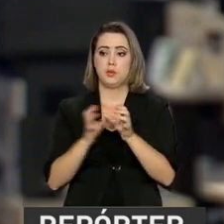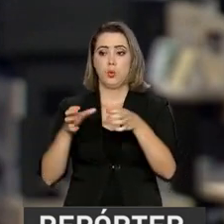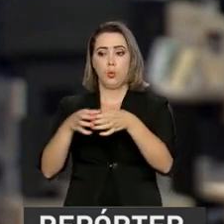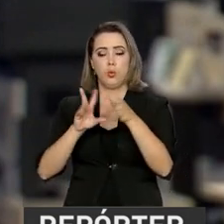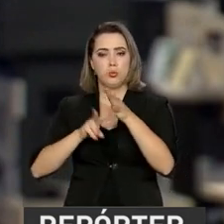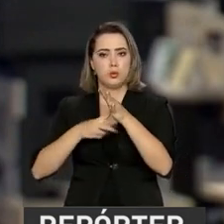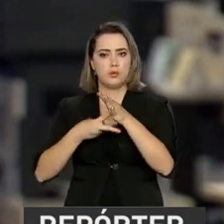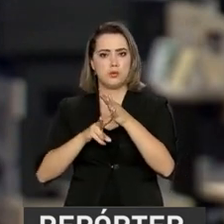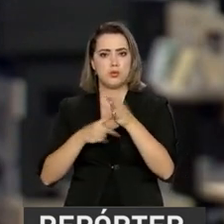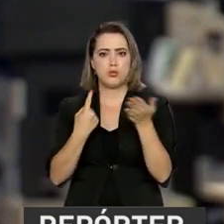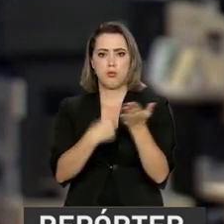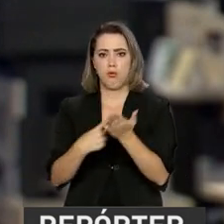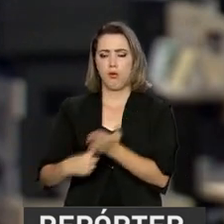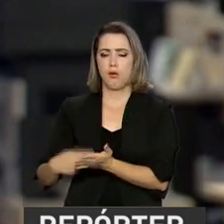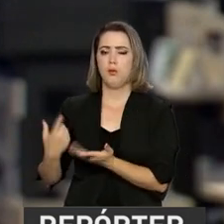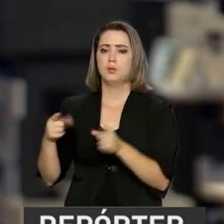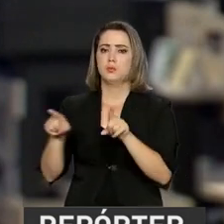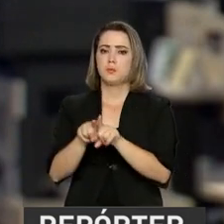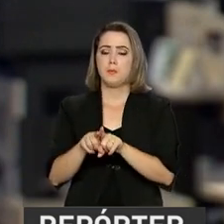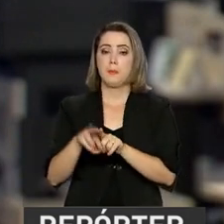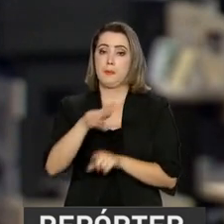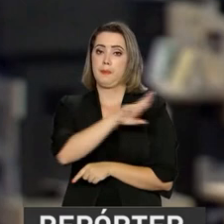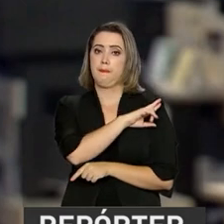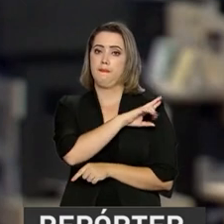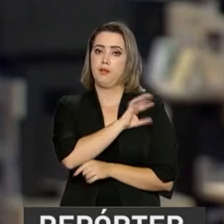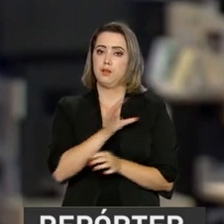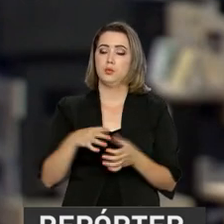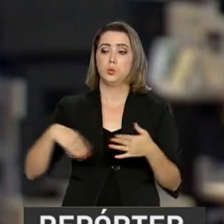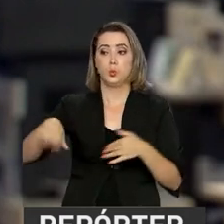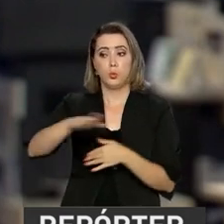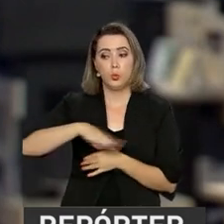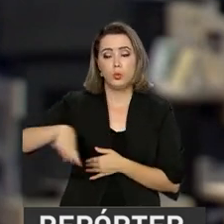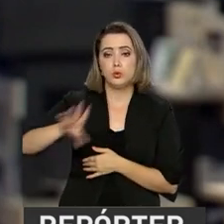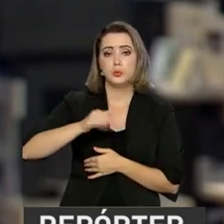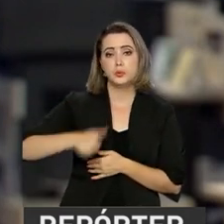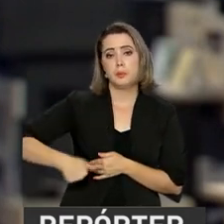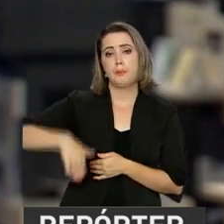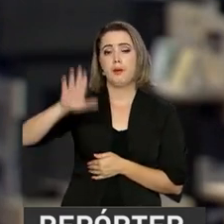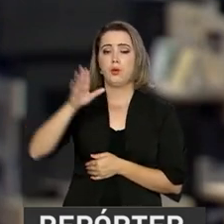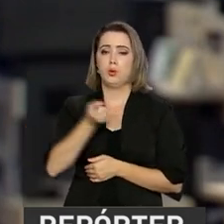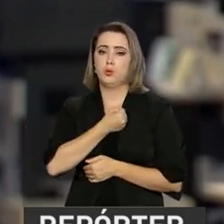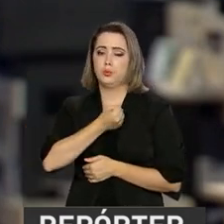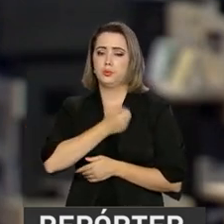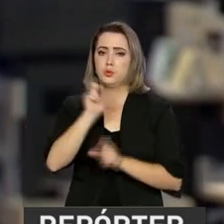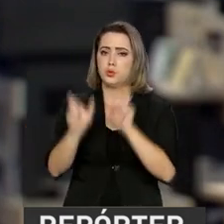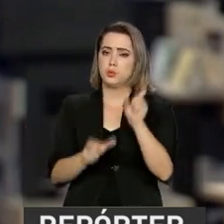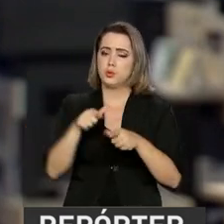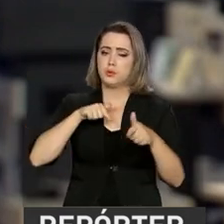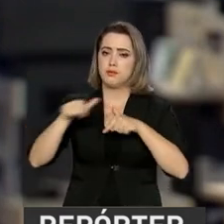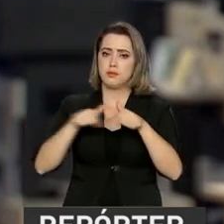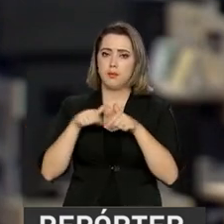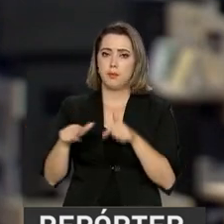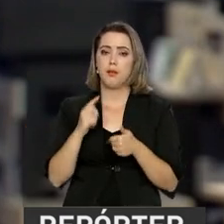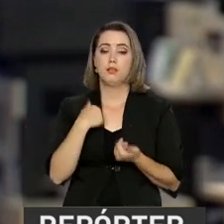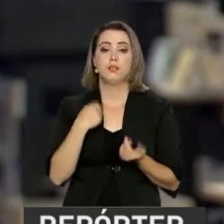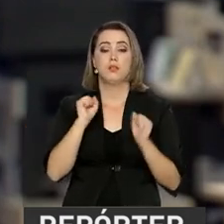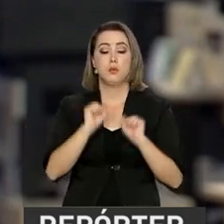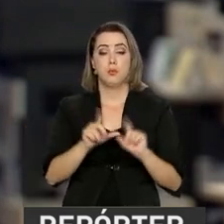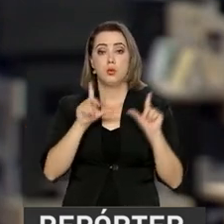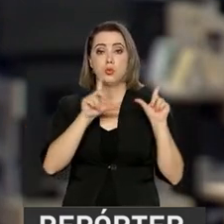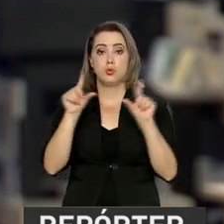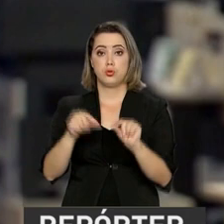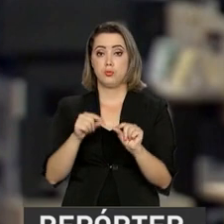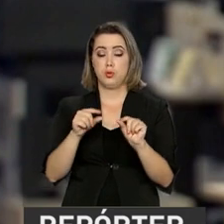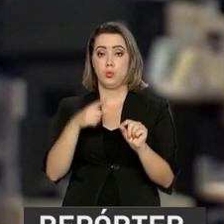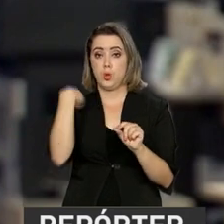coletivo de trabalho específico com o sindicato representante da categoria com maior número de Empregados em suas unidades prevendo redução